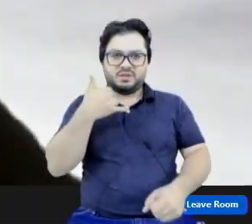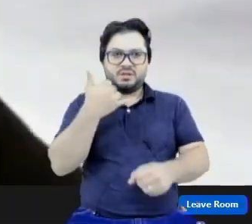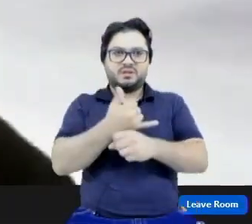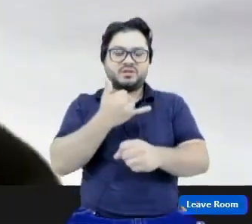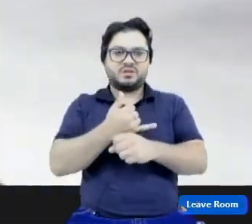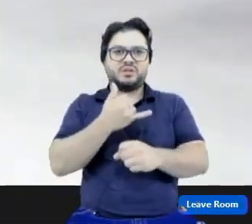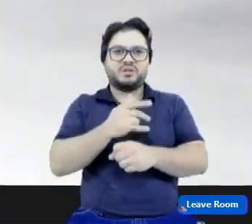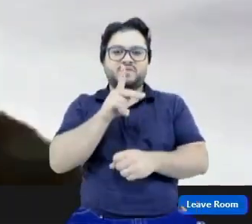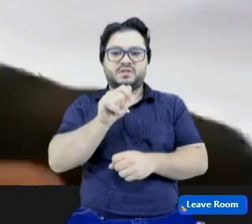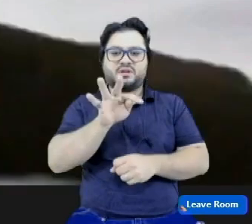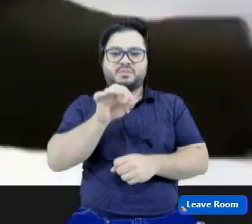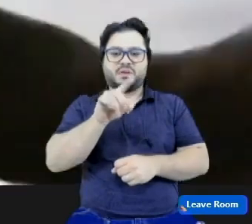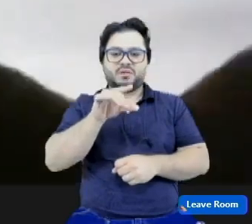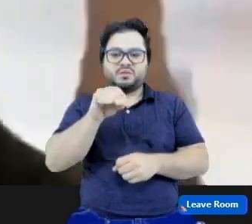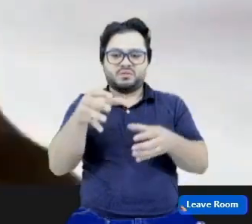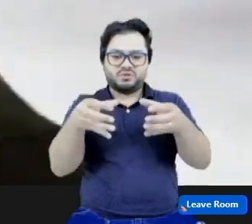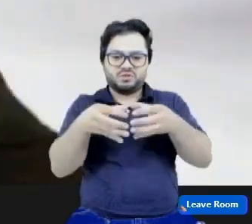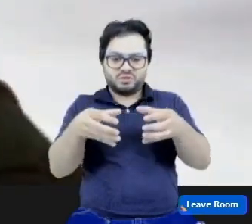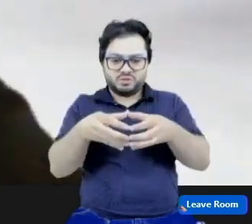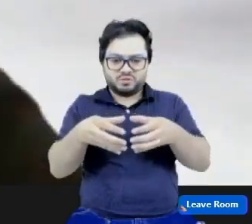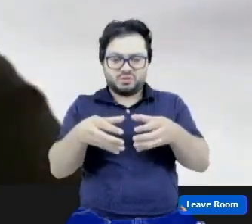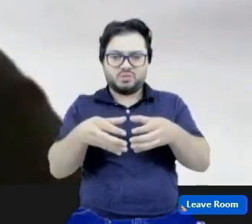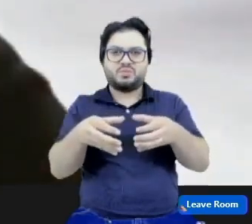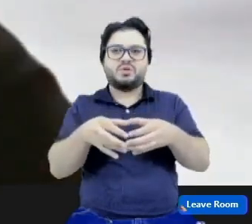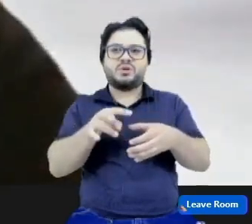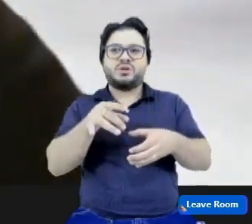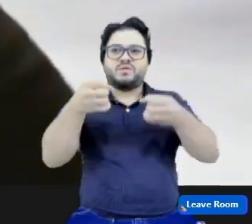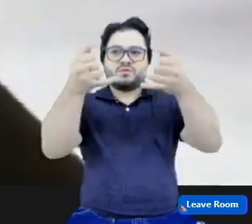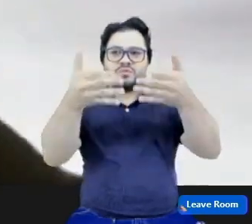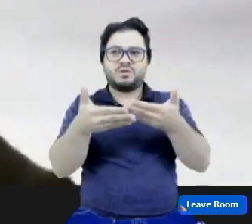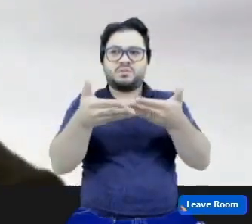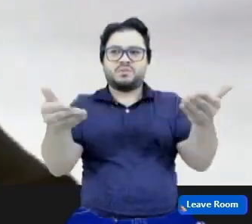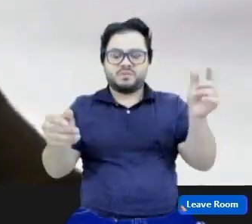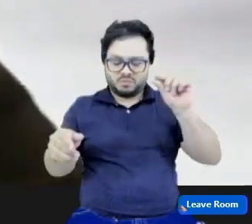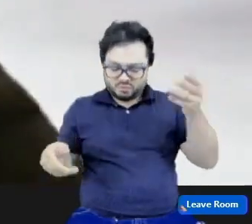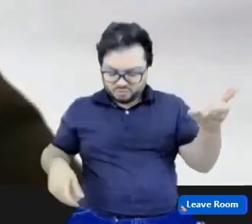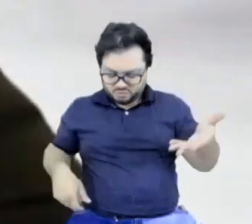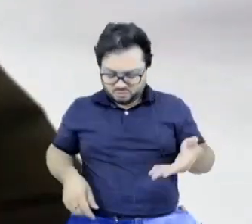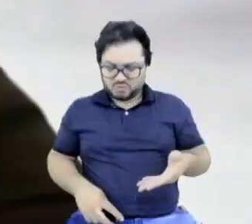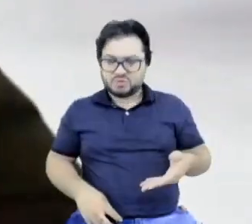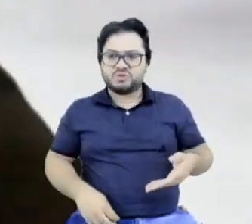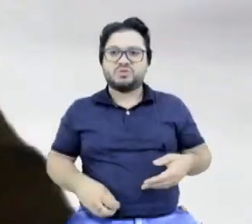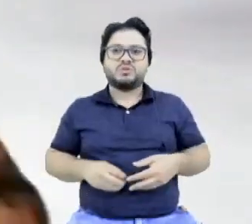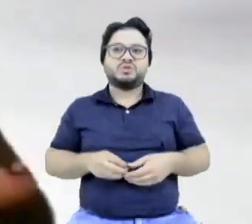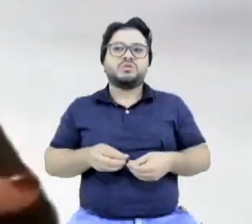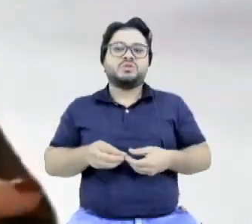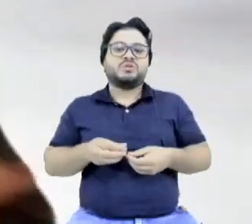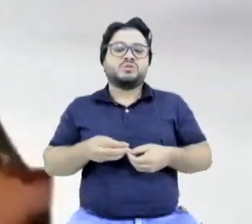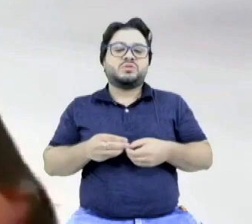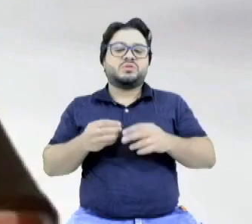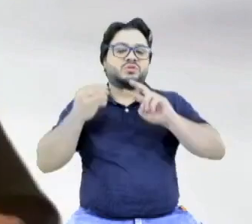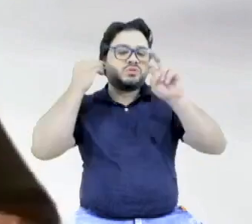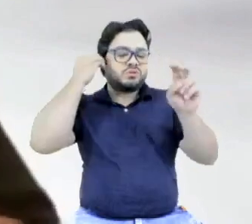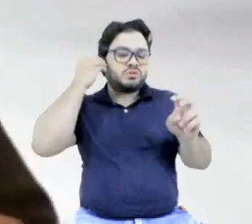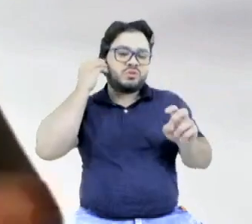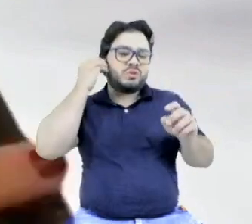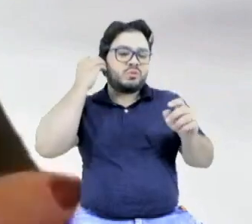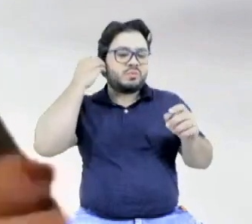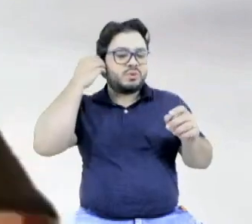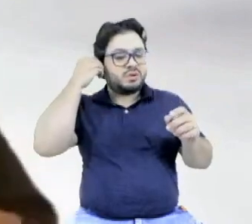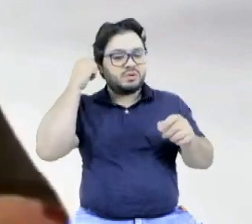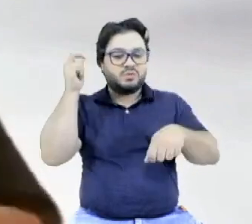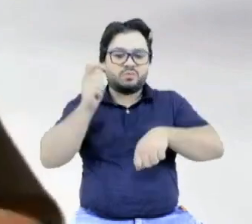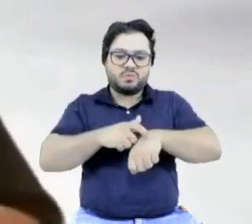patologia do grupo e vou falar para vocês um pouco hoje sobre um momento